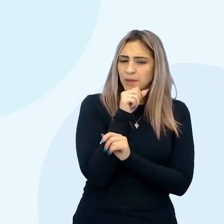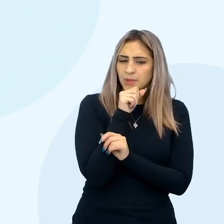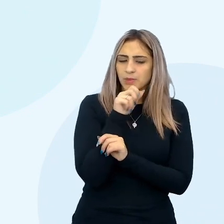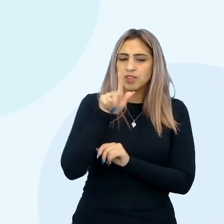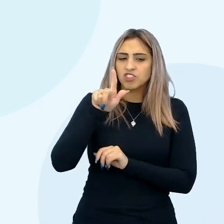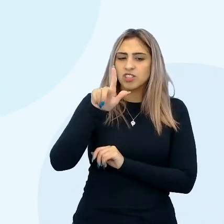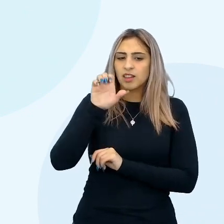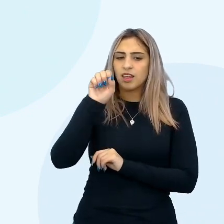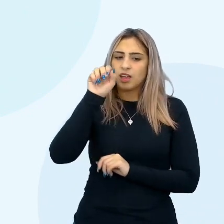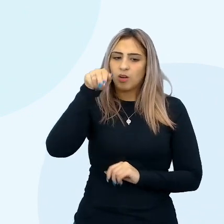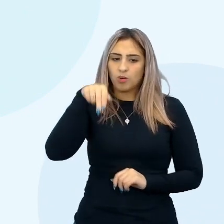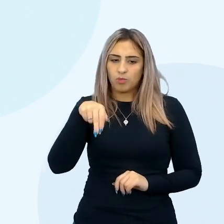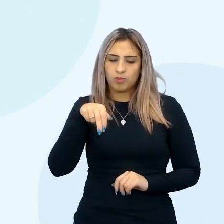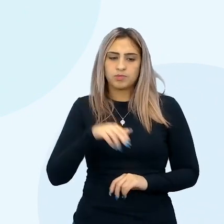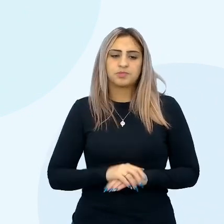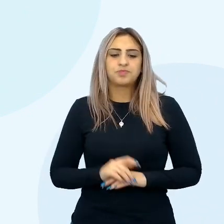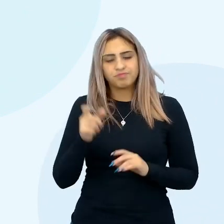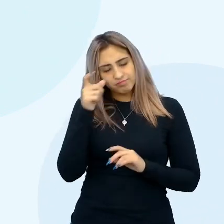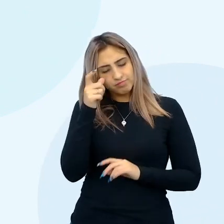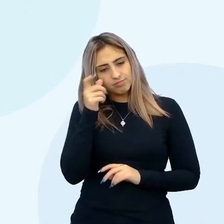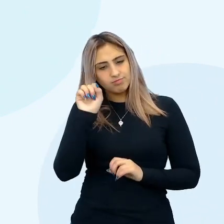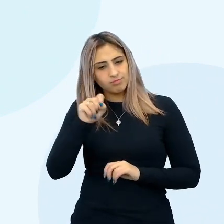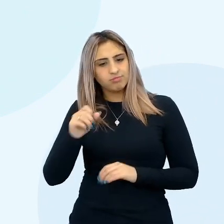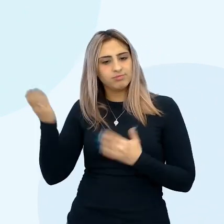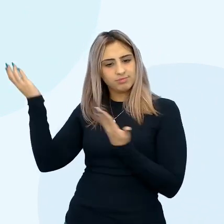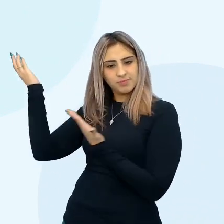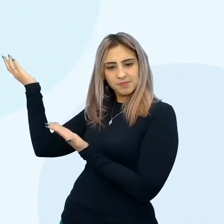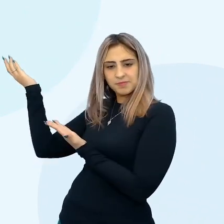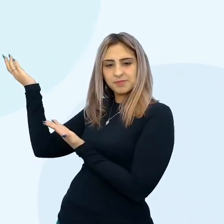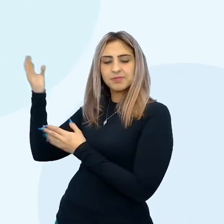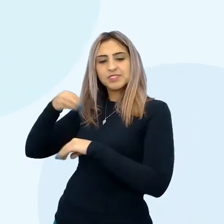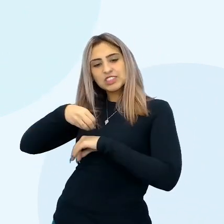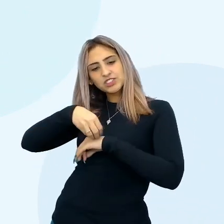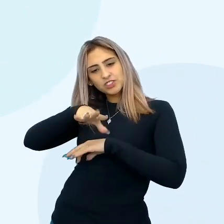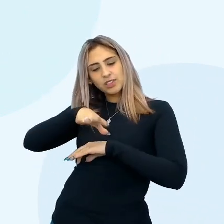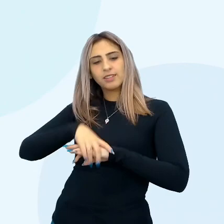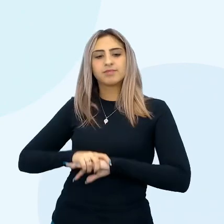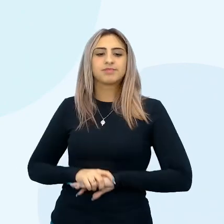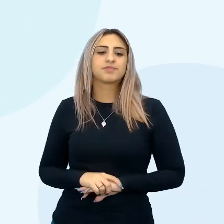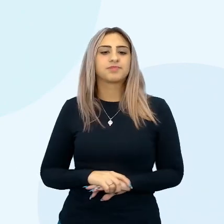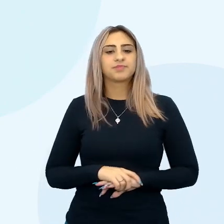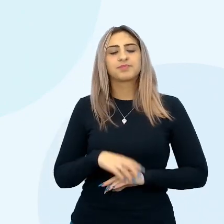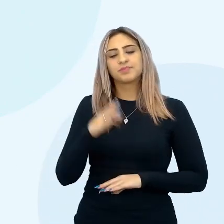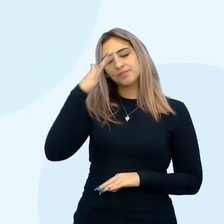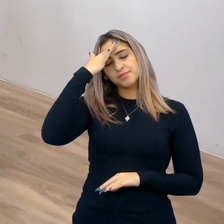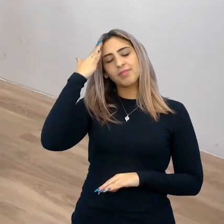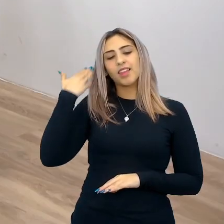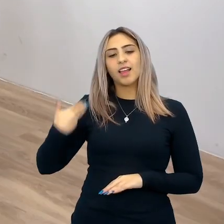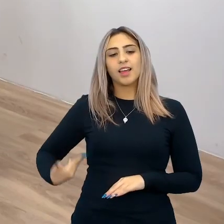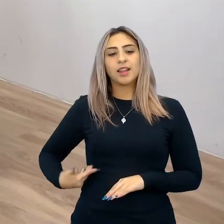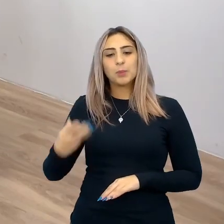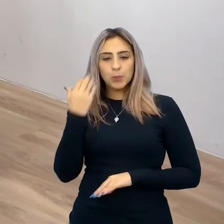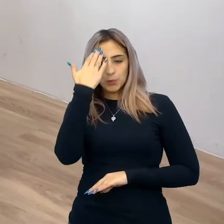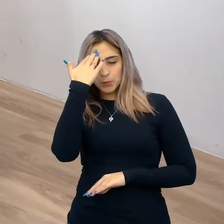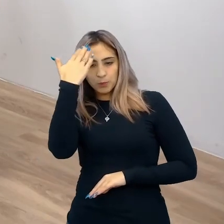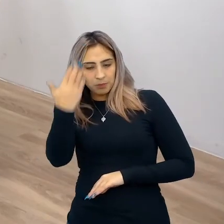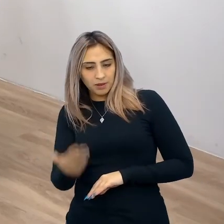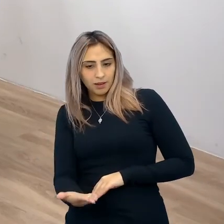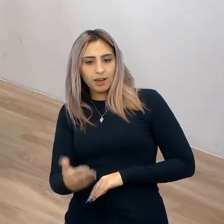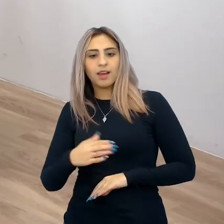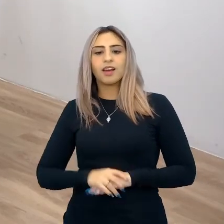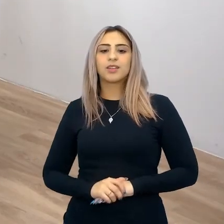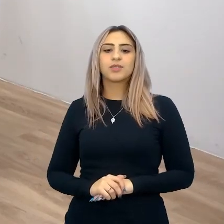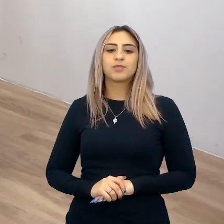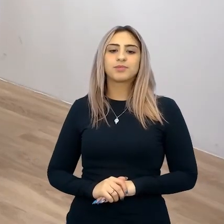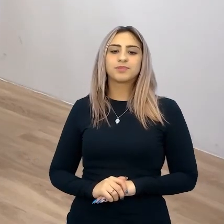história do cinema brasileiro. Então, a gente tem que assistir. Eu vou assistir. Certo? Tá indicado. Professora Tayana, novamente, muito obrigado. Está convidada para a mostra, na parte 2,